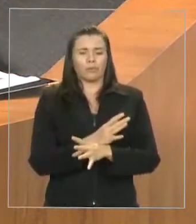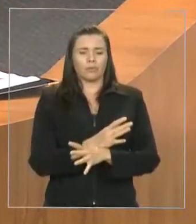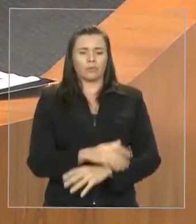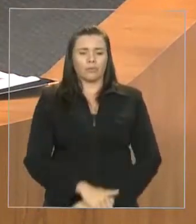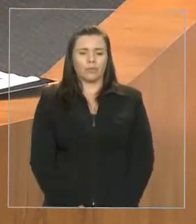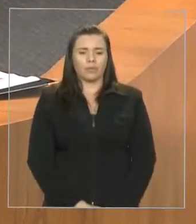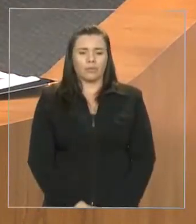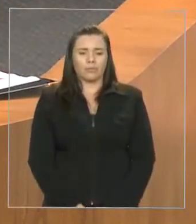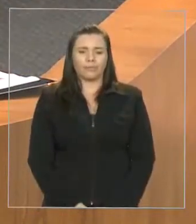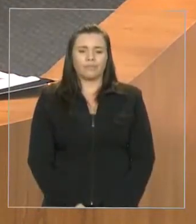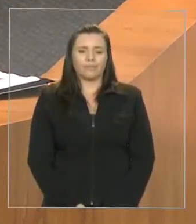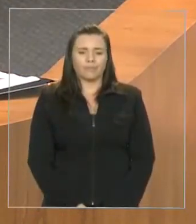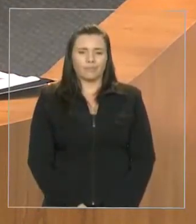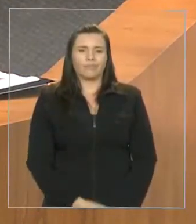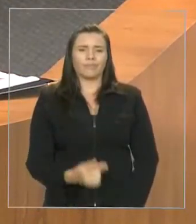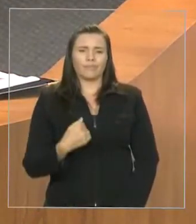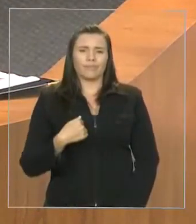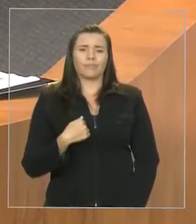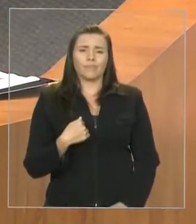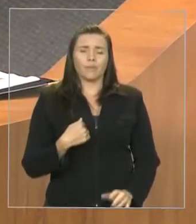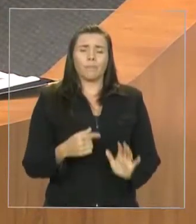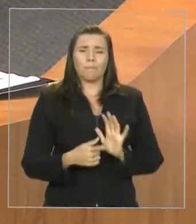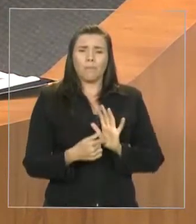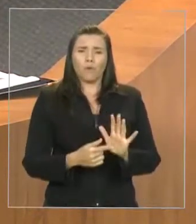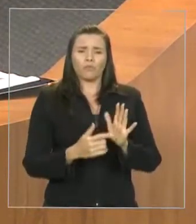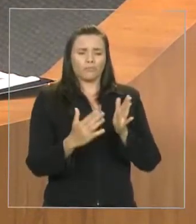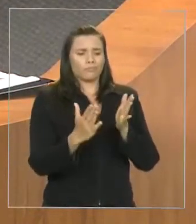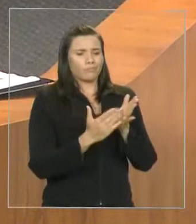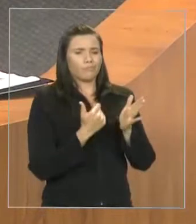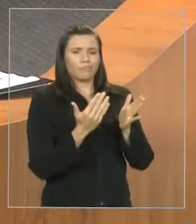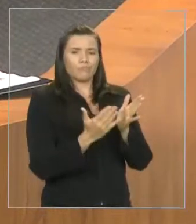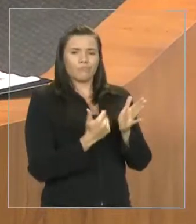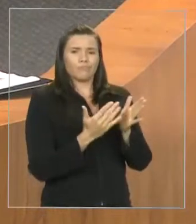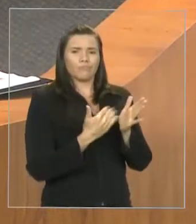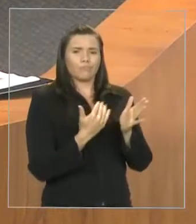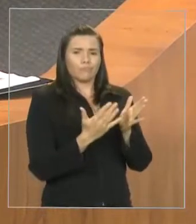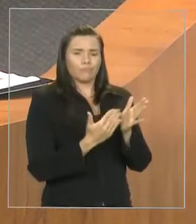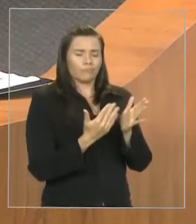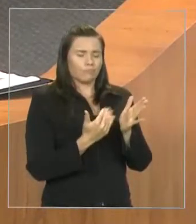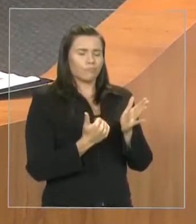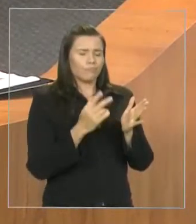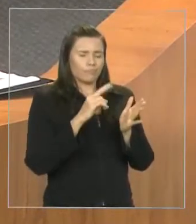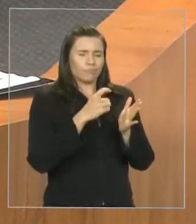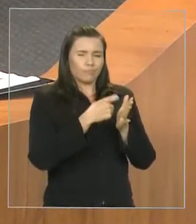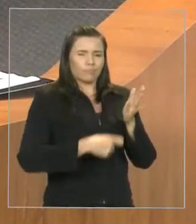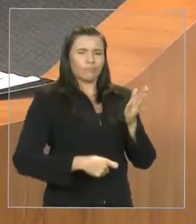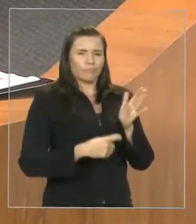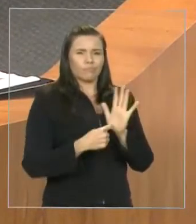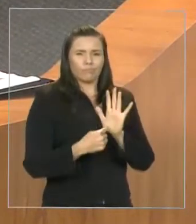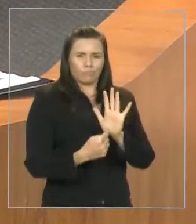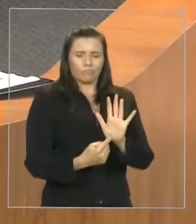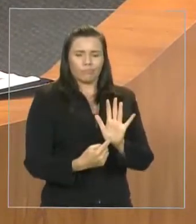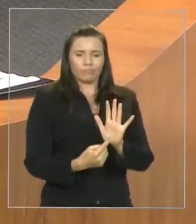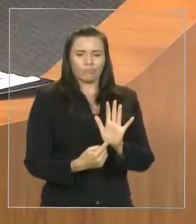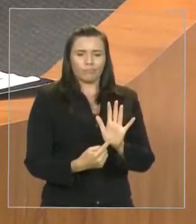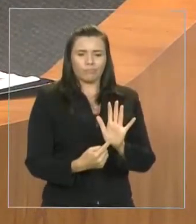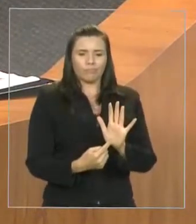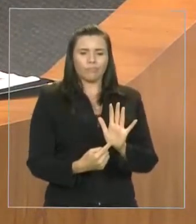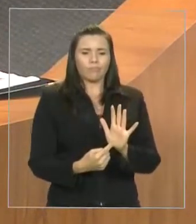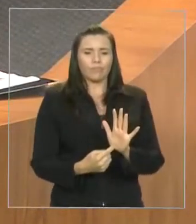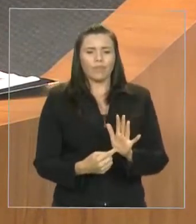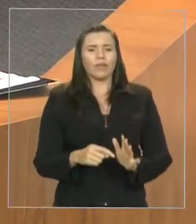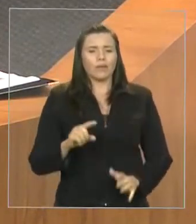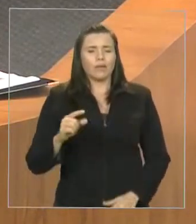É o teor da propaganda exagerada em quase 90 dias. Deputado Wellington, se puder mais tarde, eu quero Vou fazer só uma concluir,